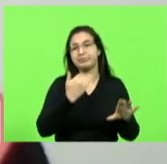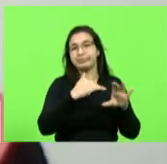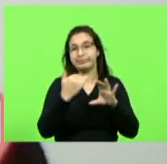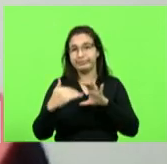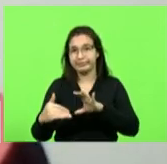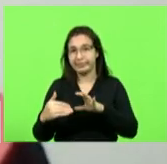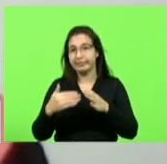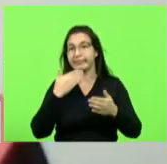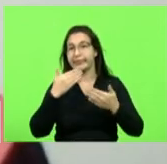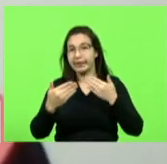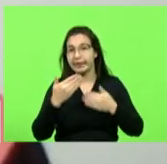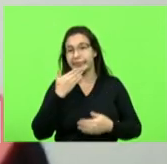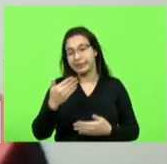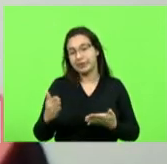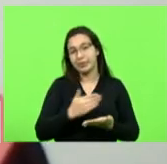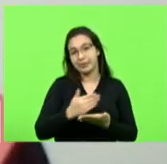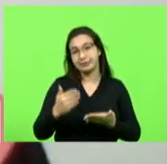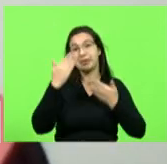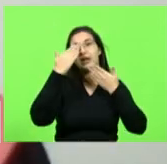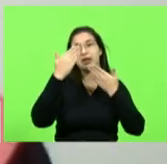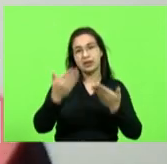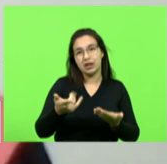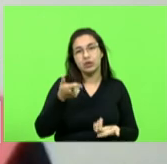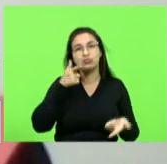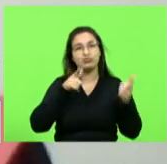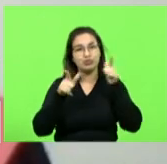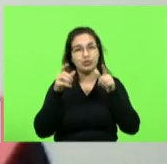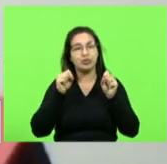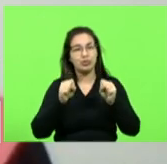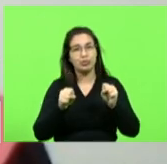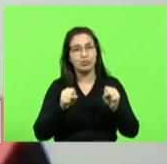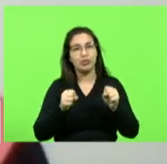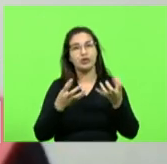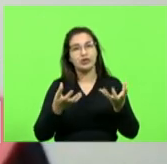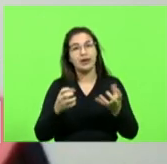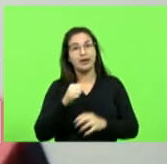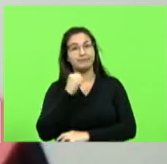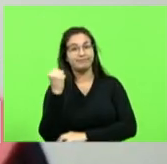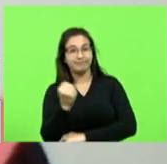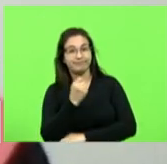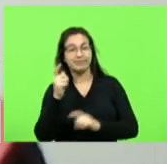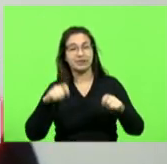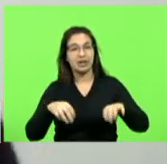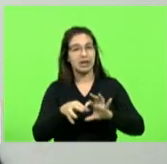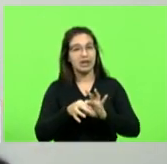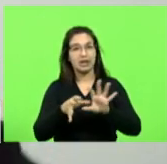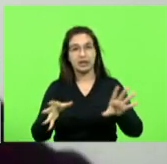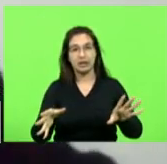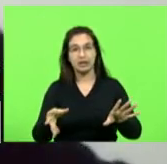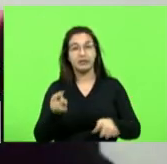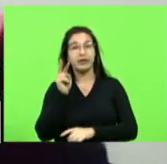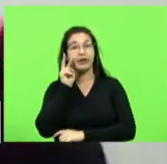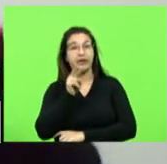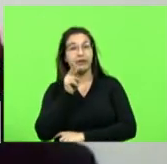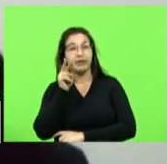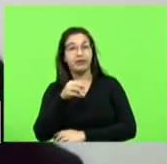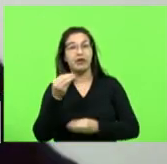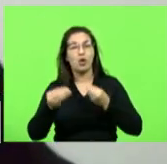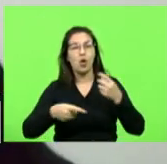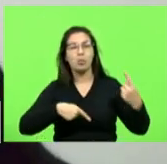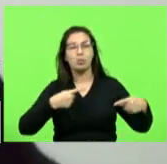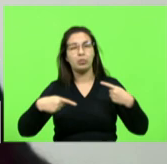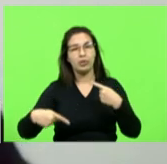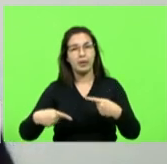demanda. Agradecem a oportunidade e desejam sucesso na audiência e seguirão acompanhando o debate. Então,